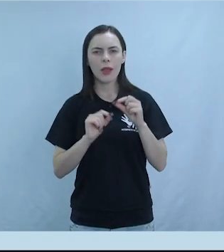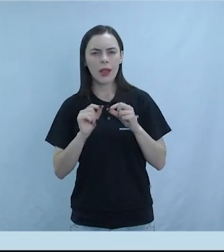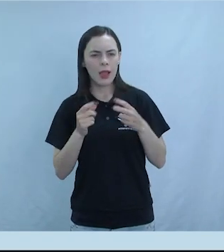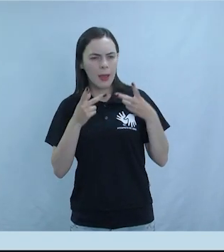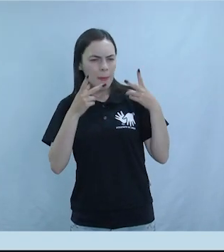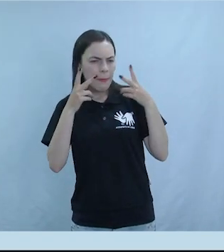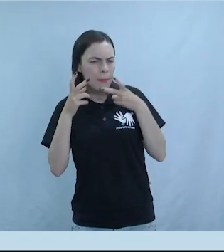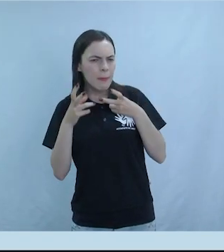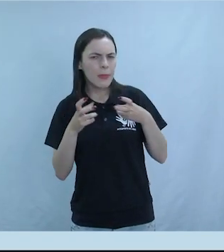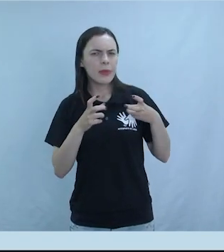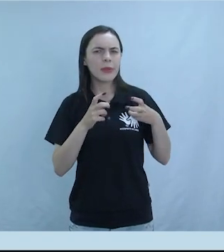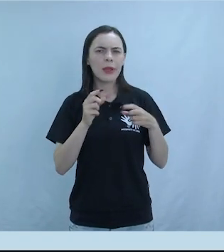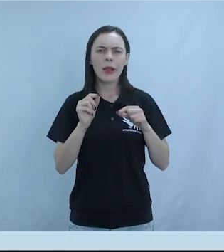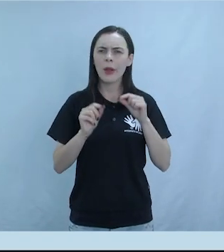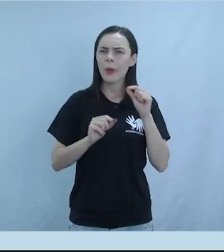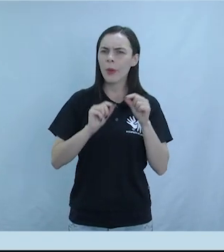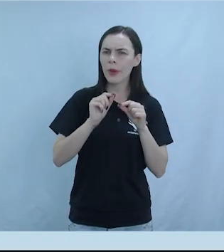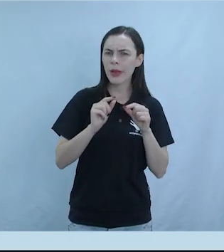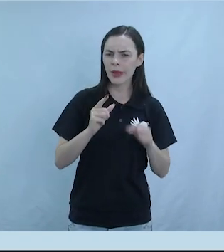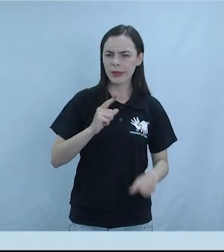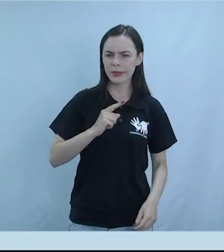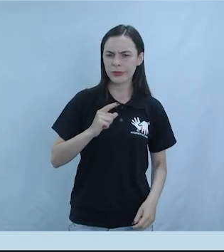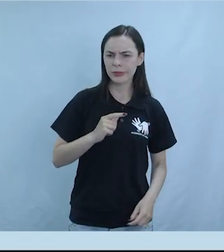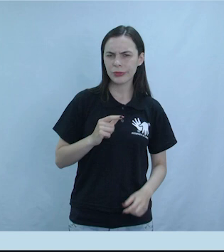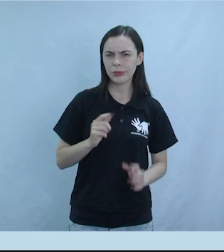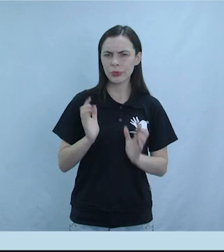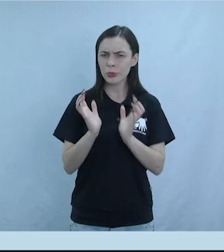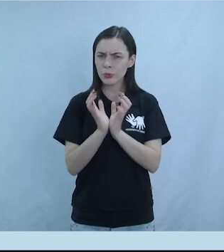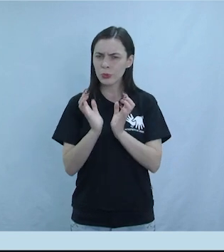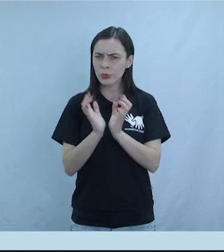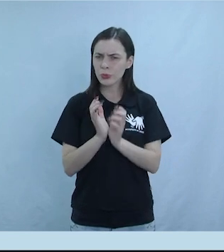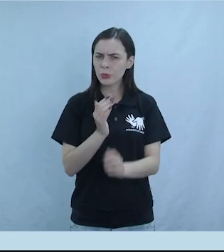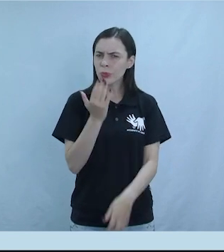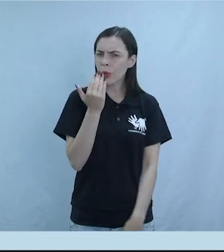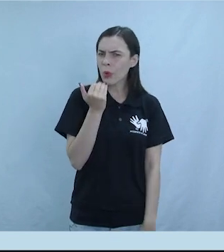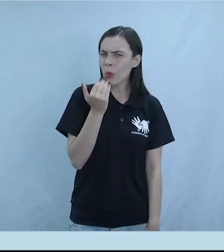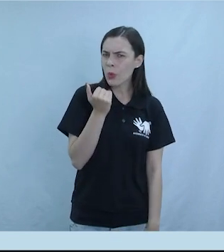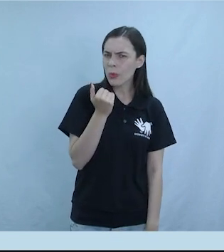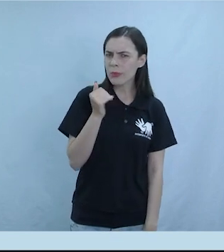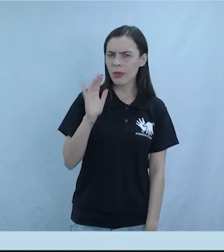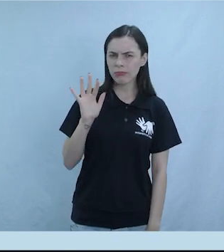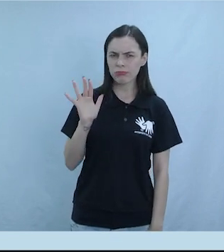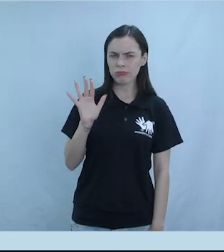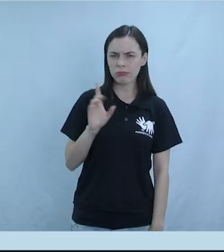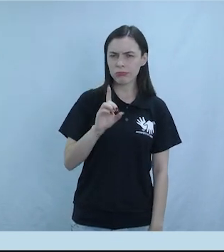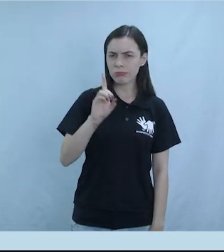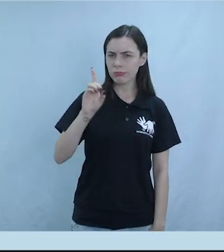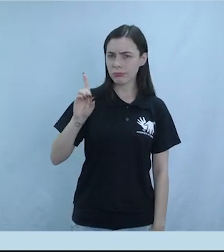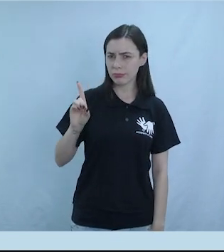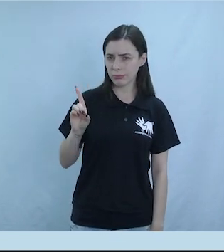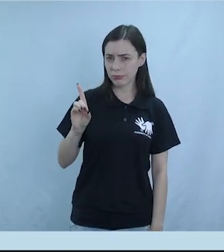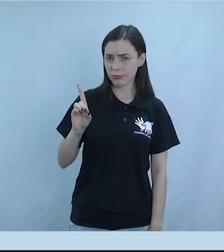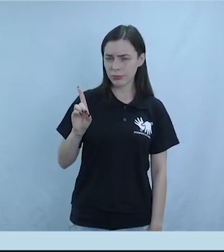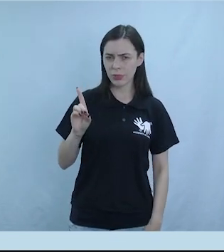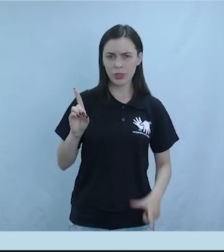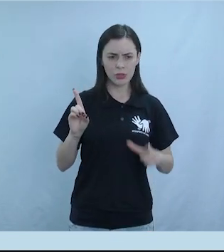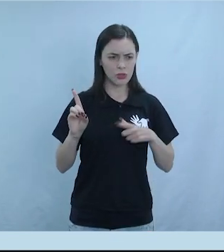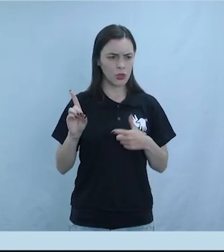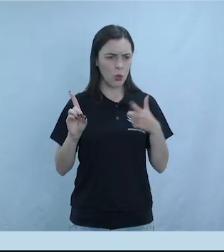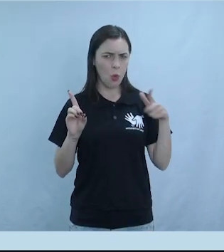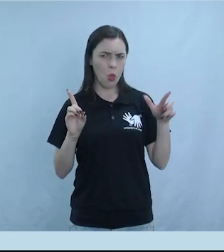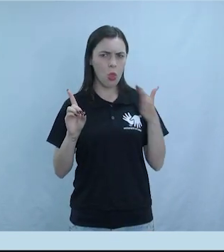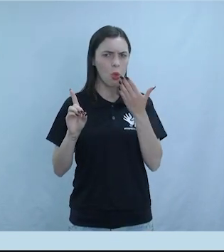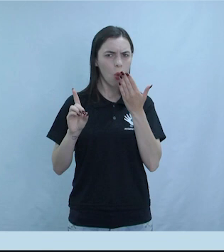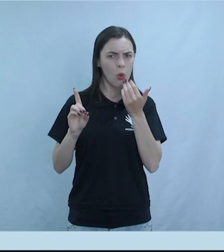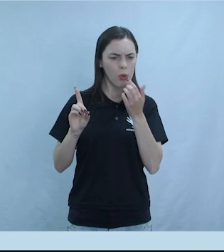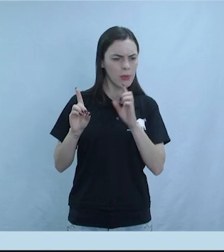eles repararam que metade dos homens comia com a mão direita e a